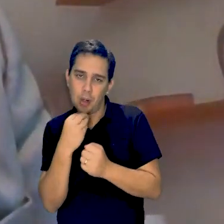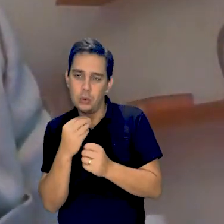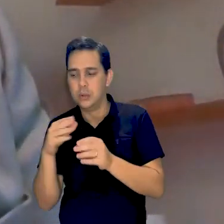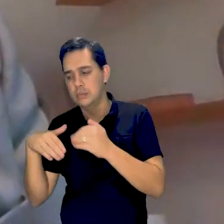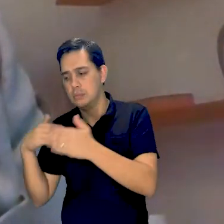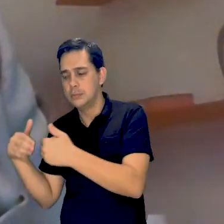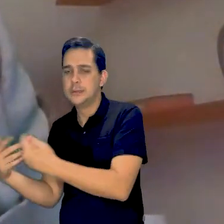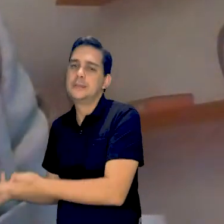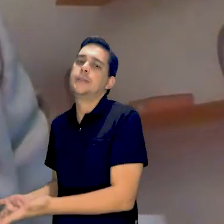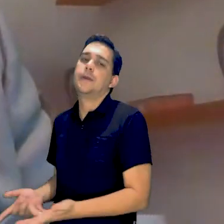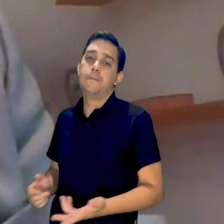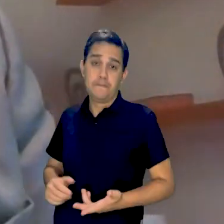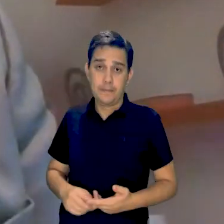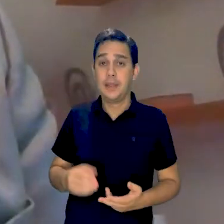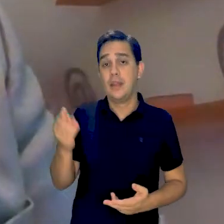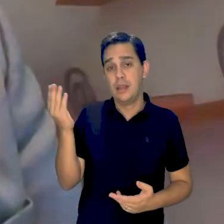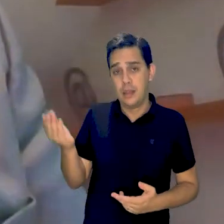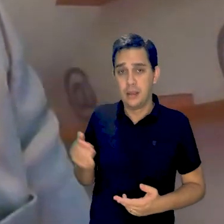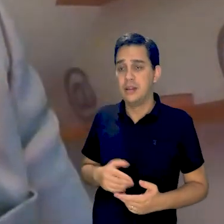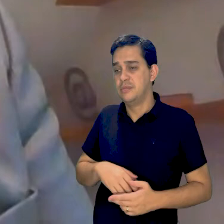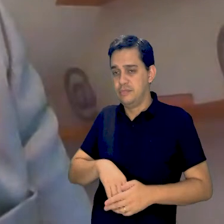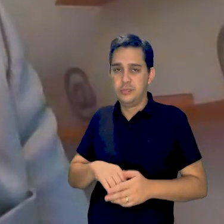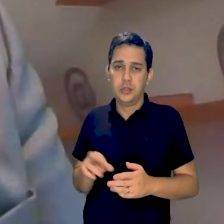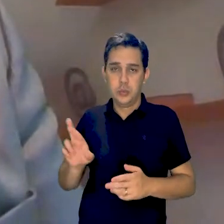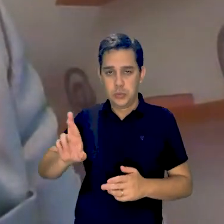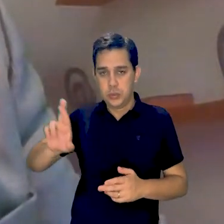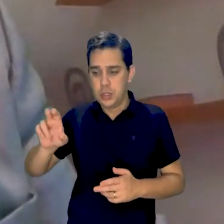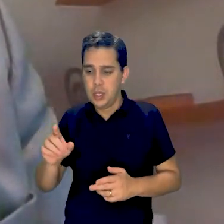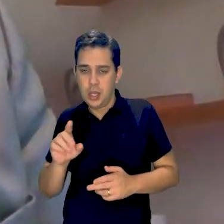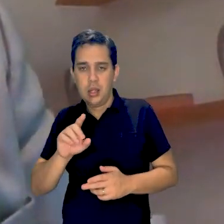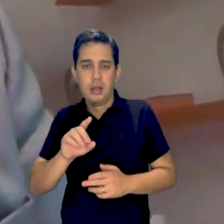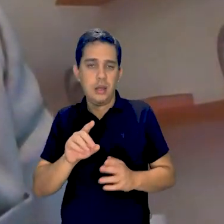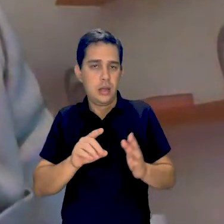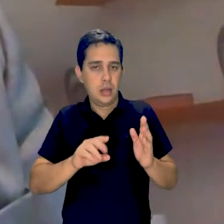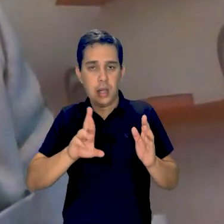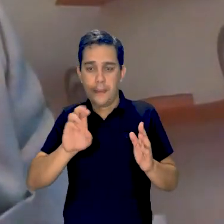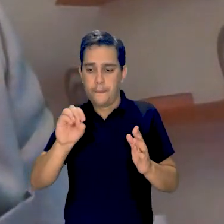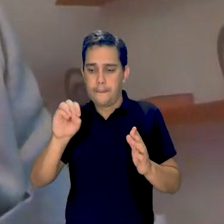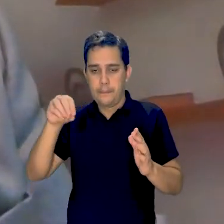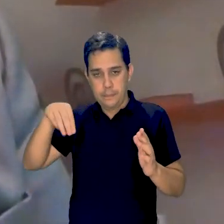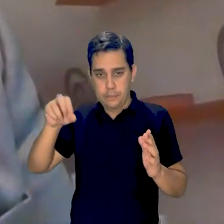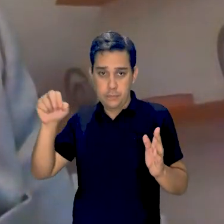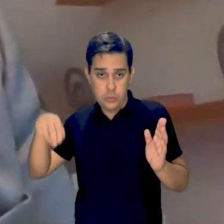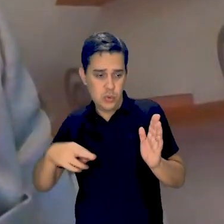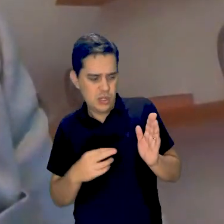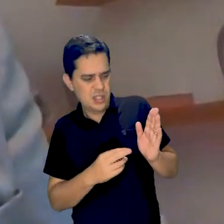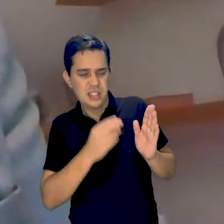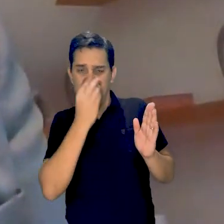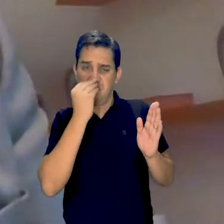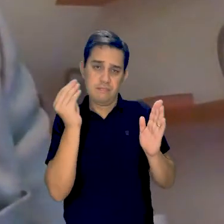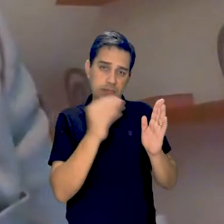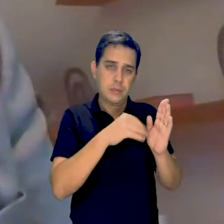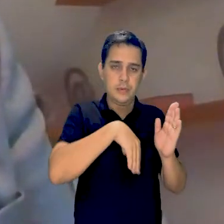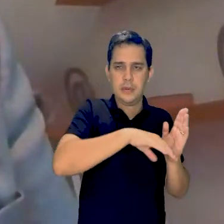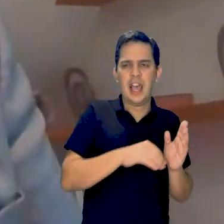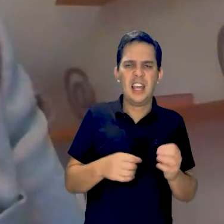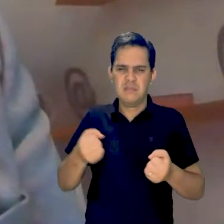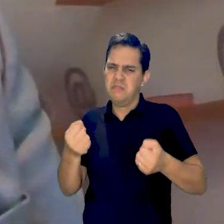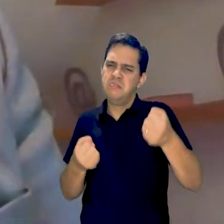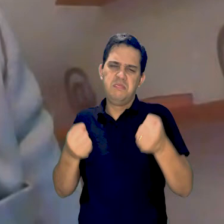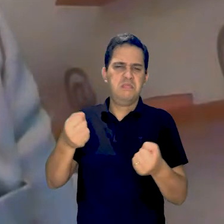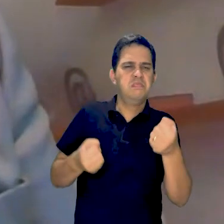da qual ele não se desincumbiu, e, a partir de então, em velocidade acima da